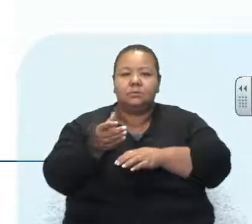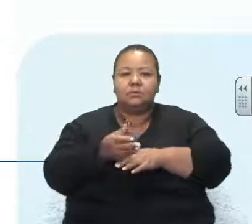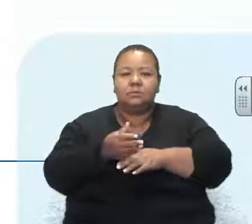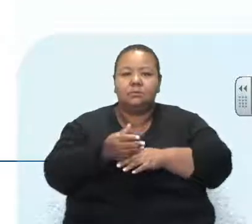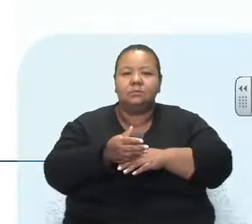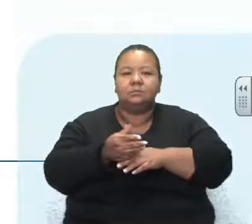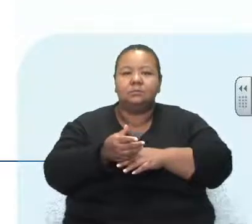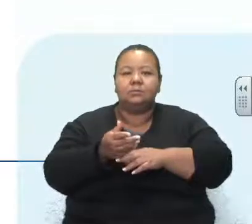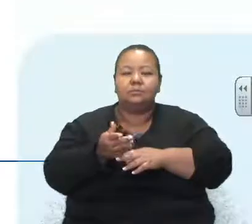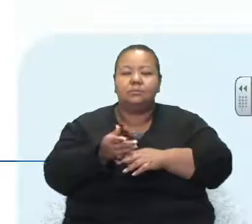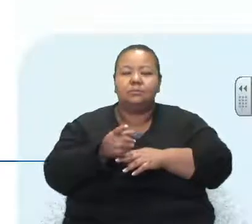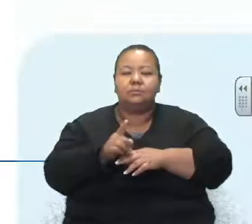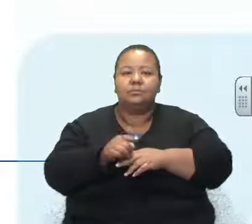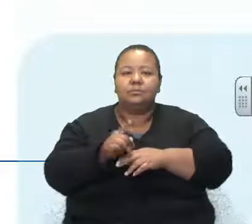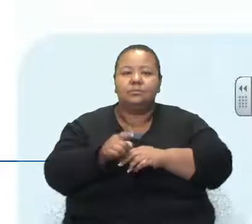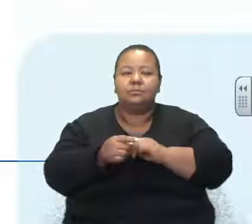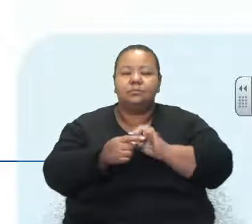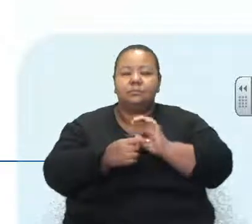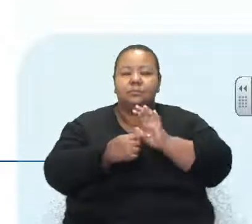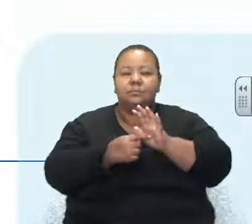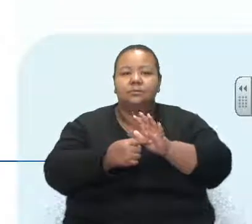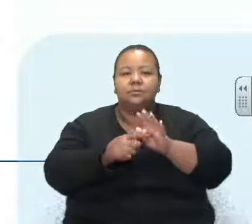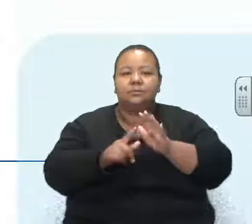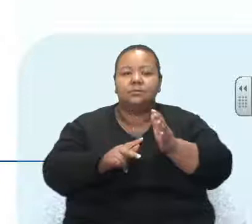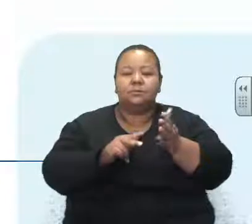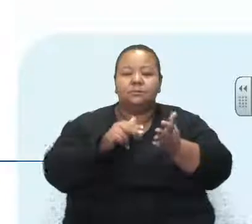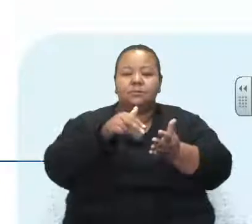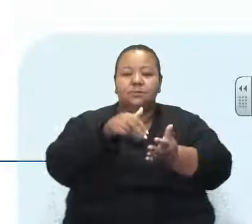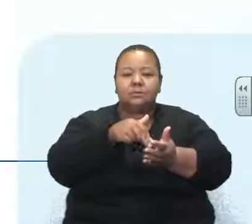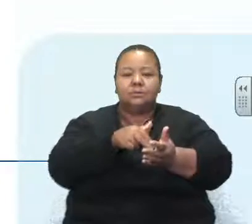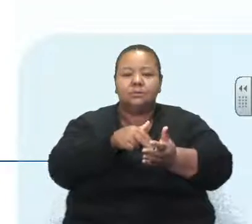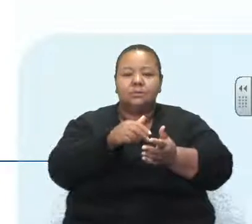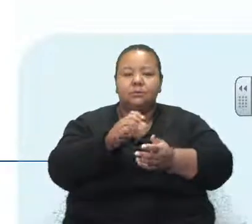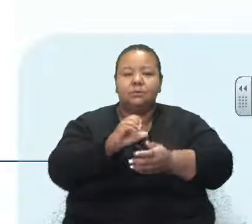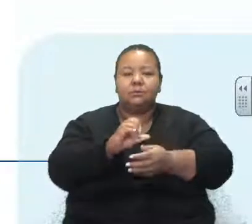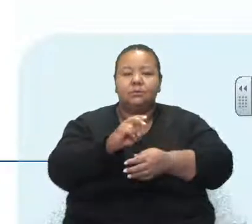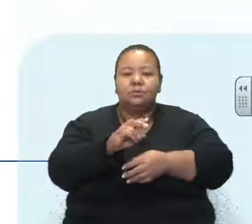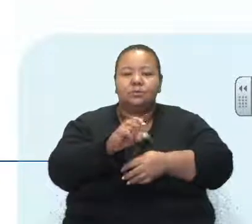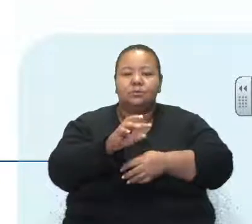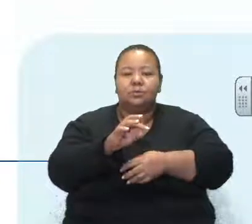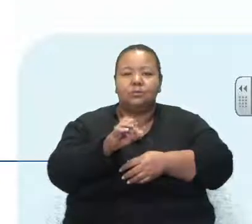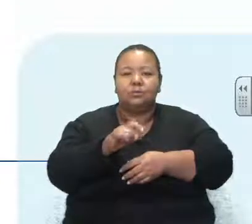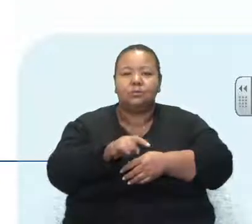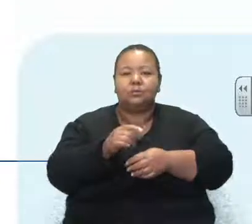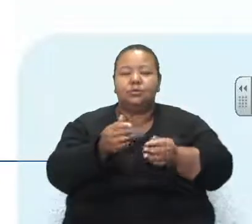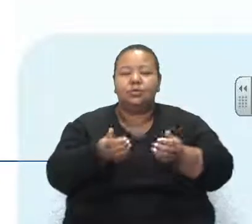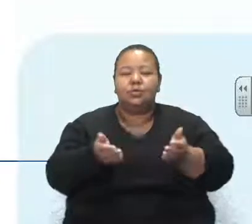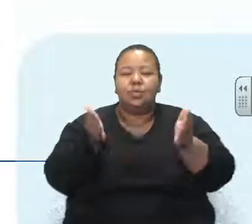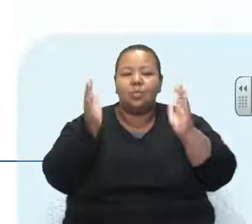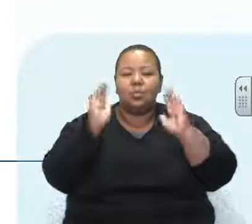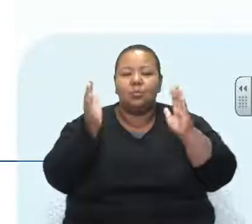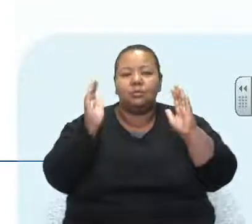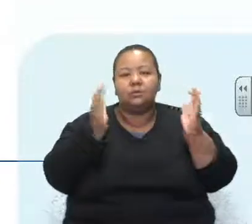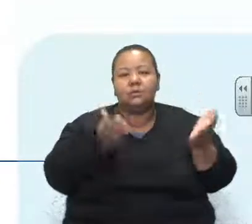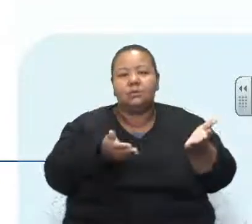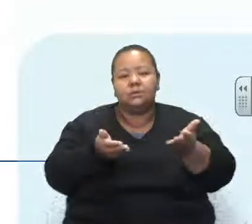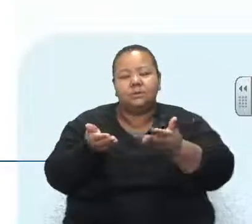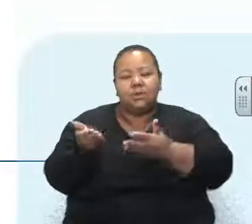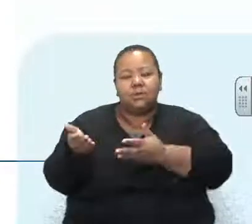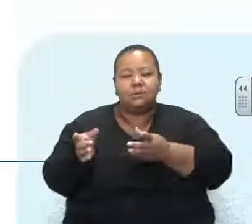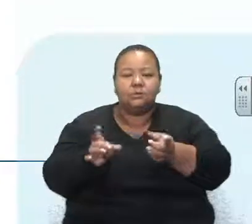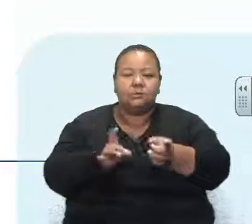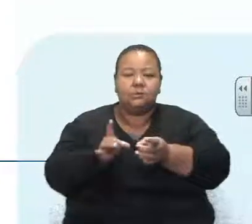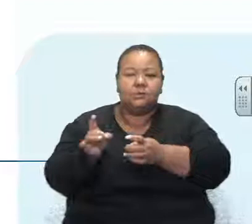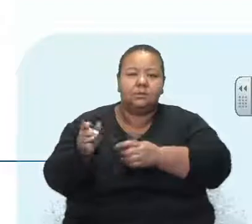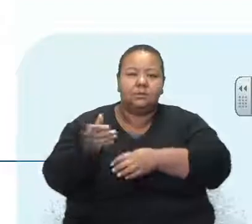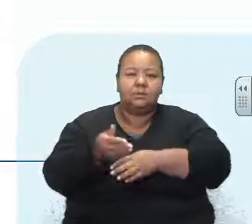essas vendas, que apresenta a participação dos custos operacionais, os custos de transporte comum sobre as